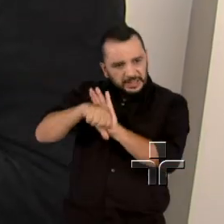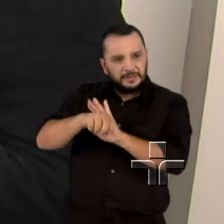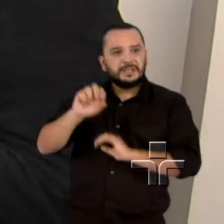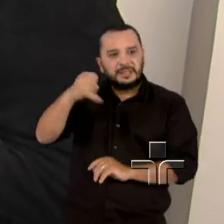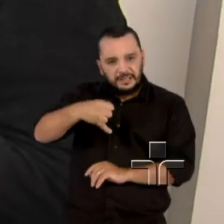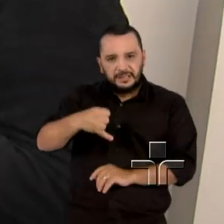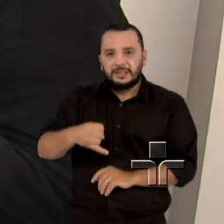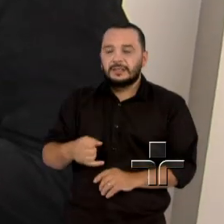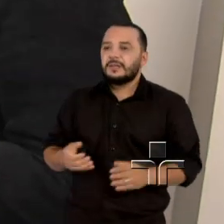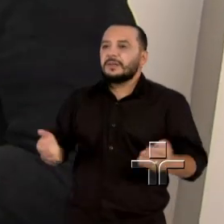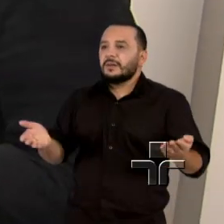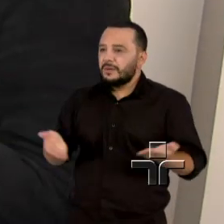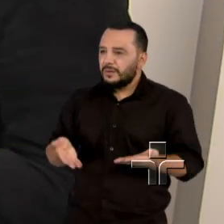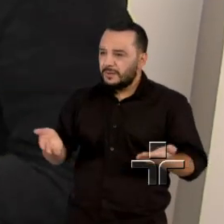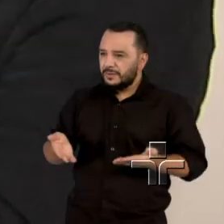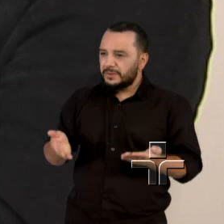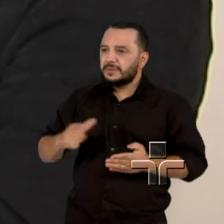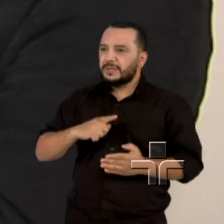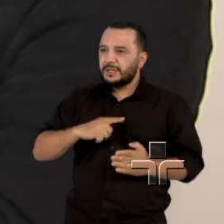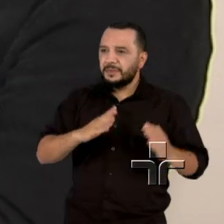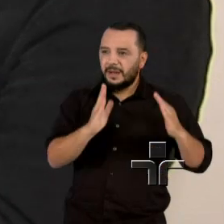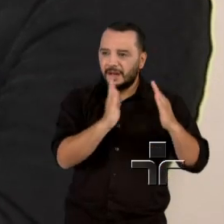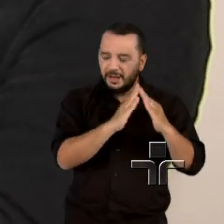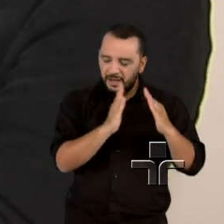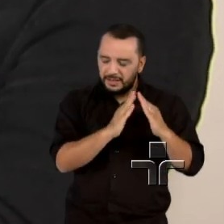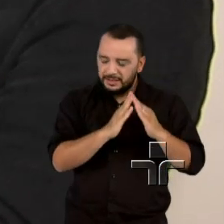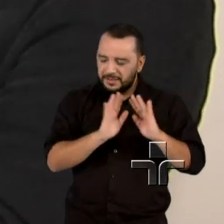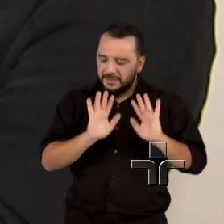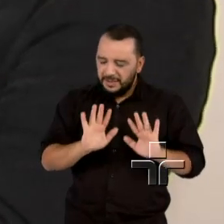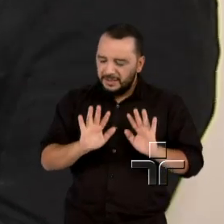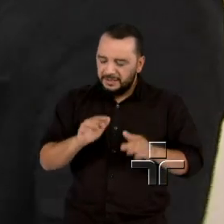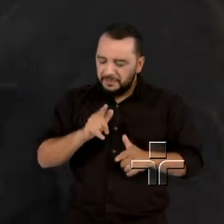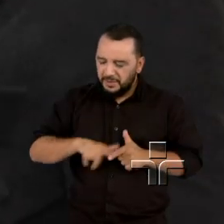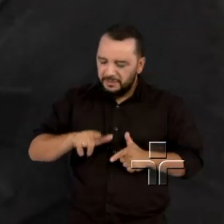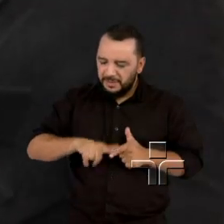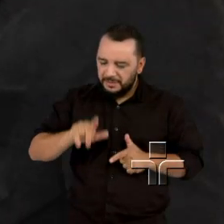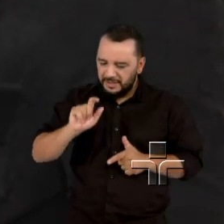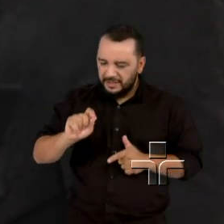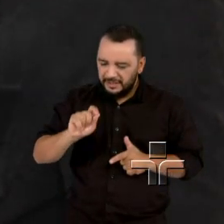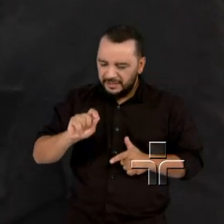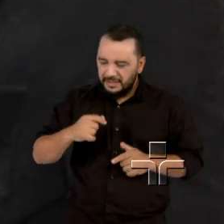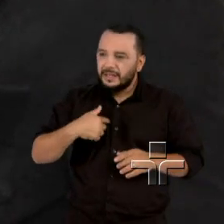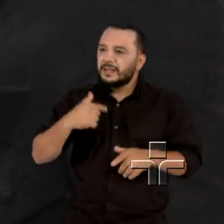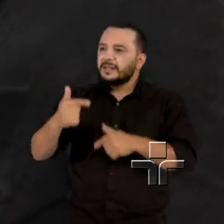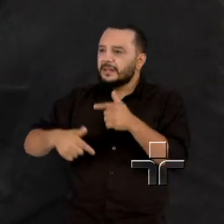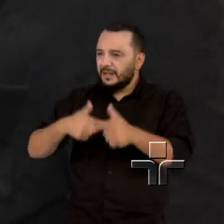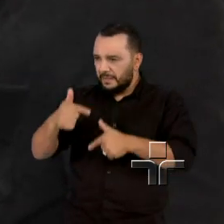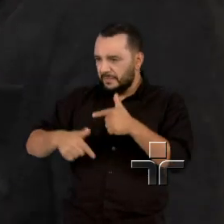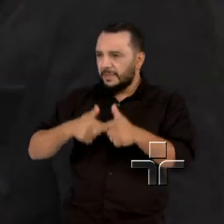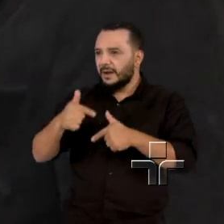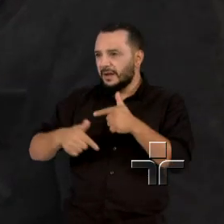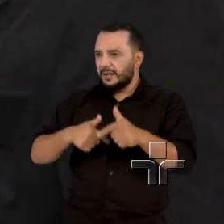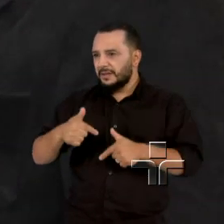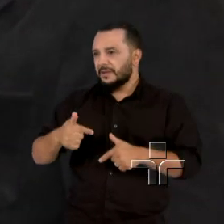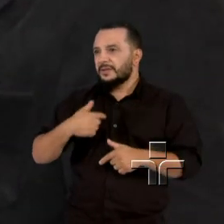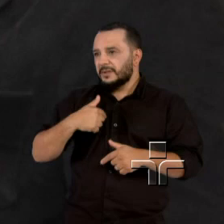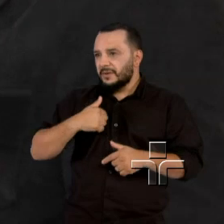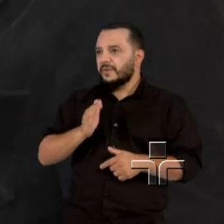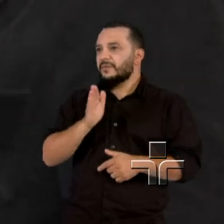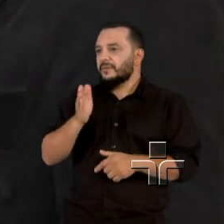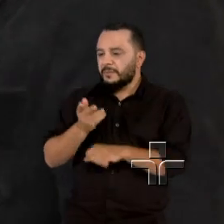hoje, assim, eu tenho a minha casa. O único problema é que, assim, em questão de trabalhos, né, que quando você